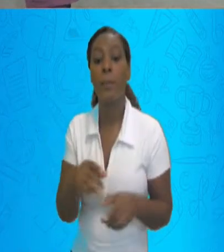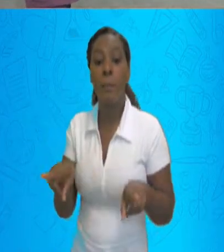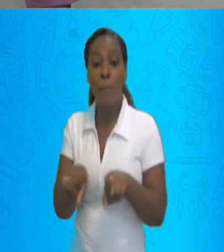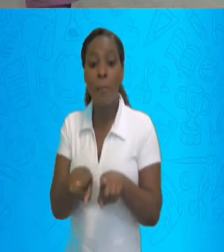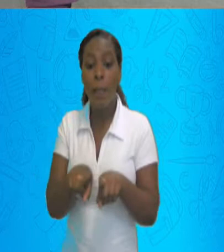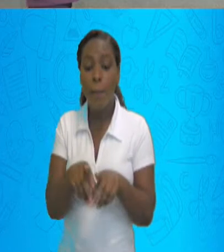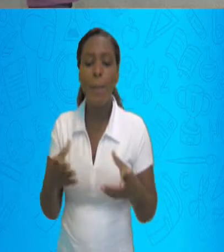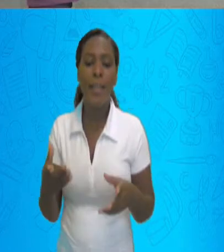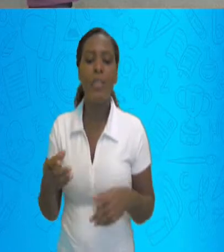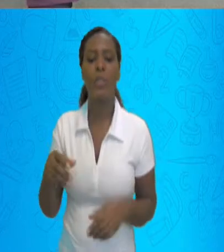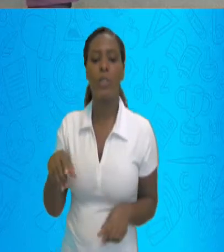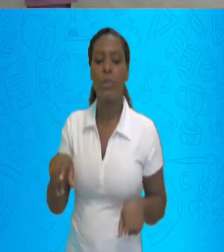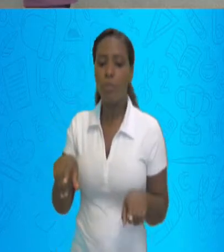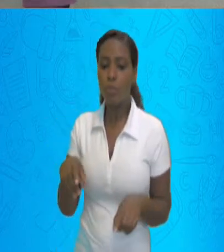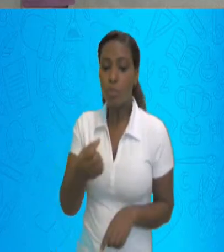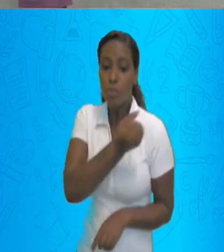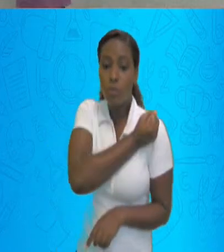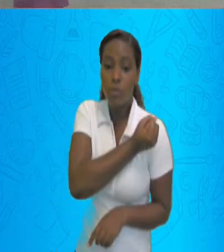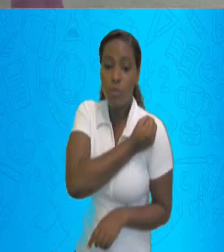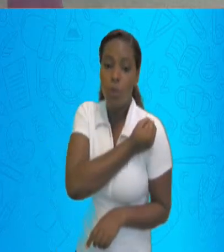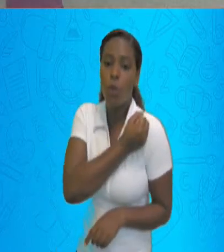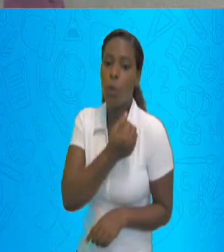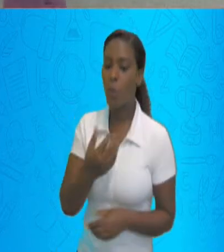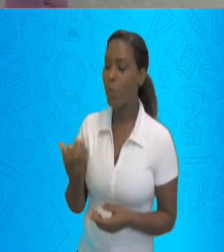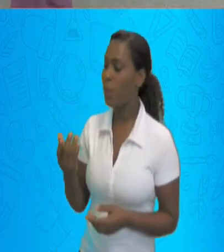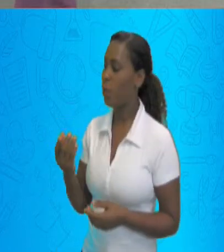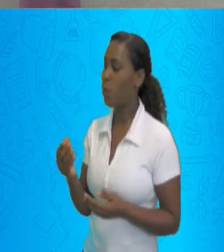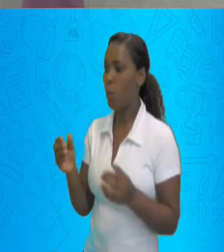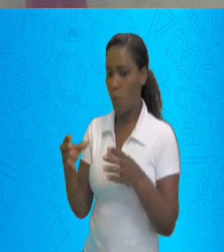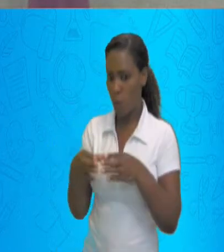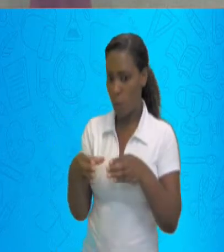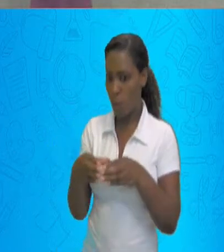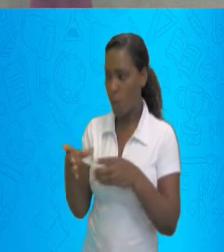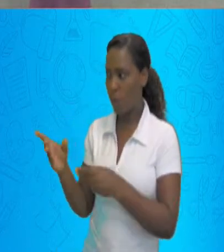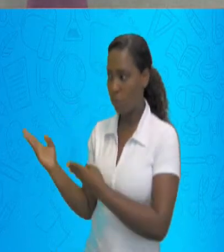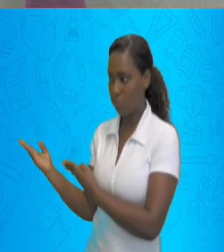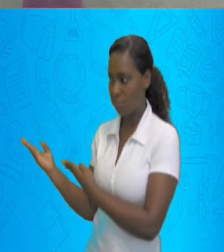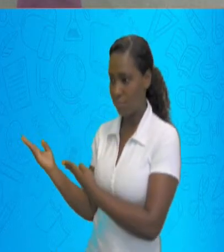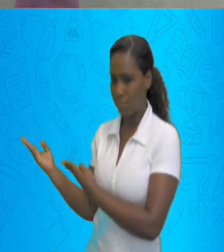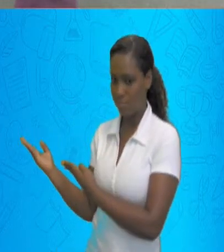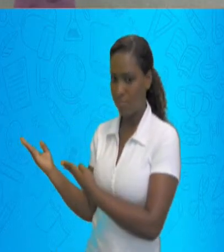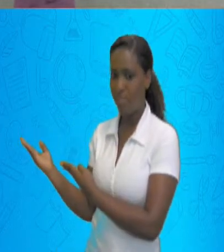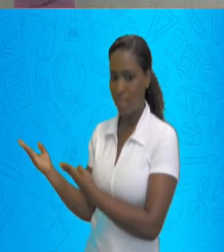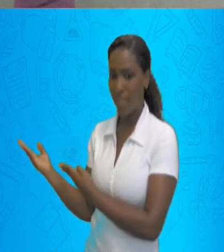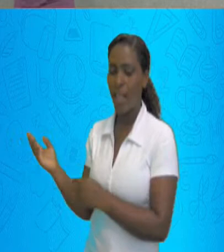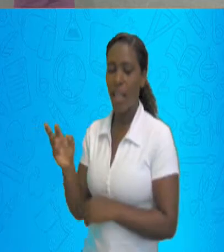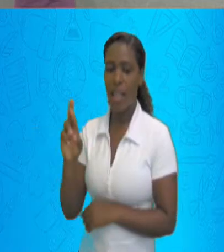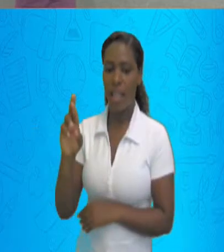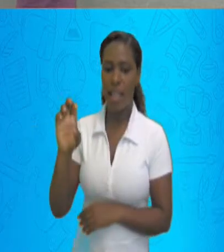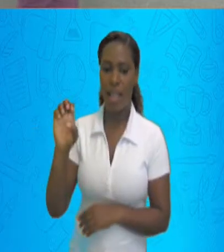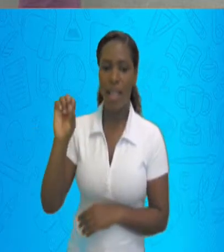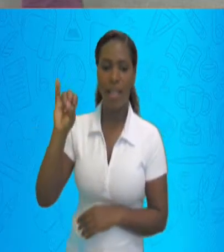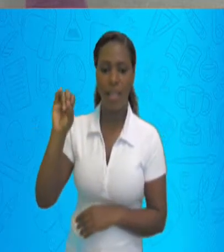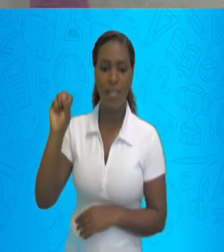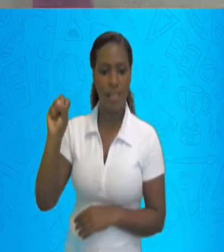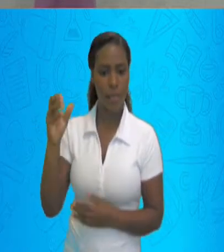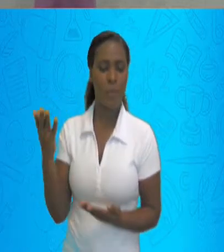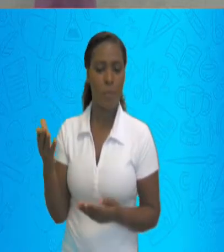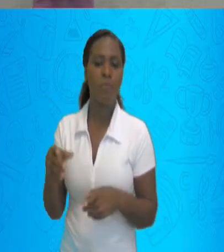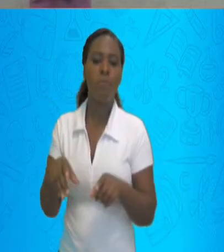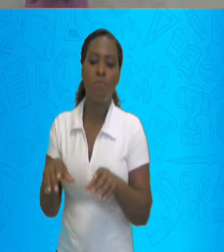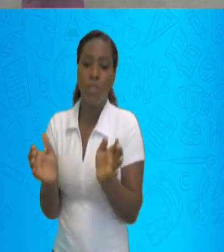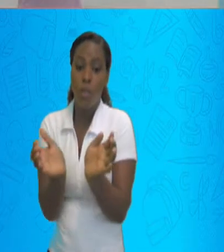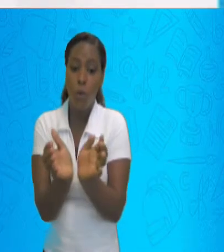e também os números irracionais. Aqui eu não trouxe a estrutura deles para não confundir a cabeça agora, porque o